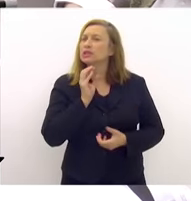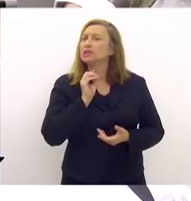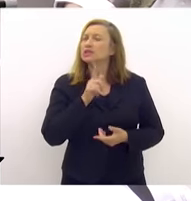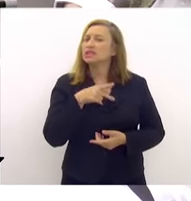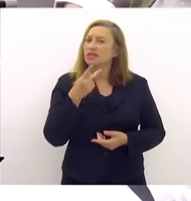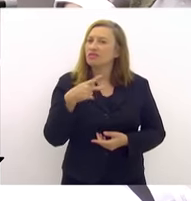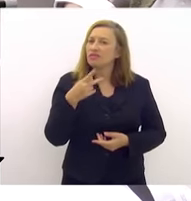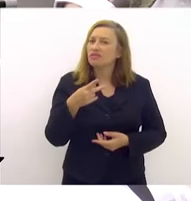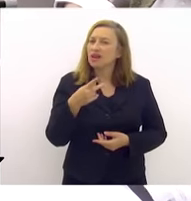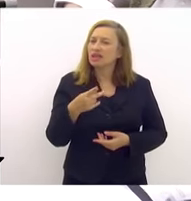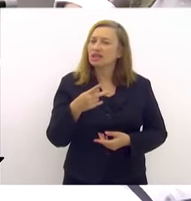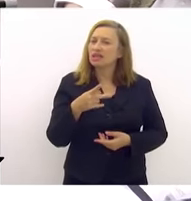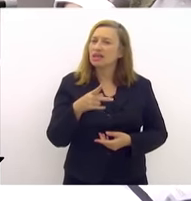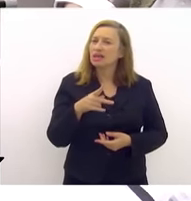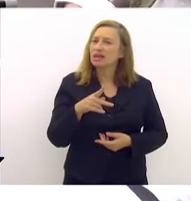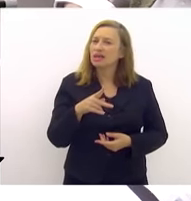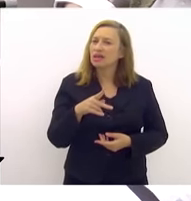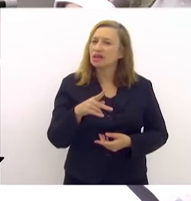em benefícios.